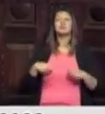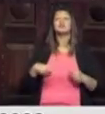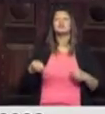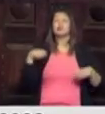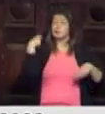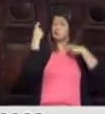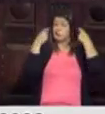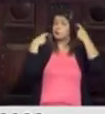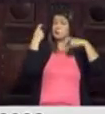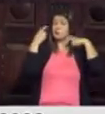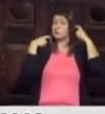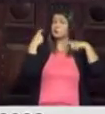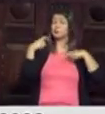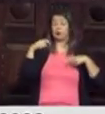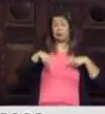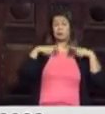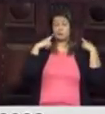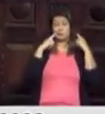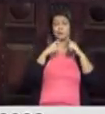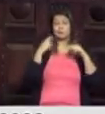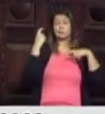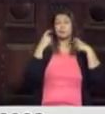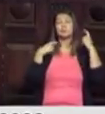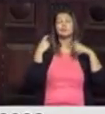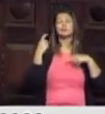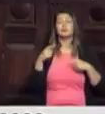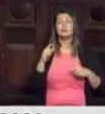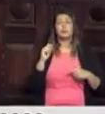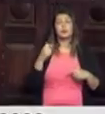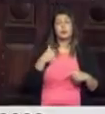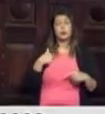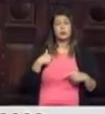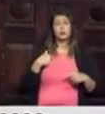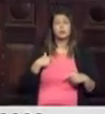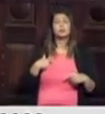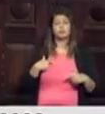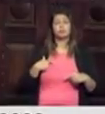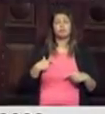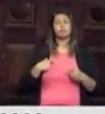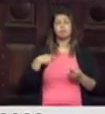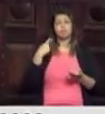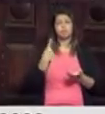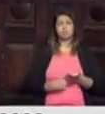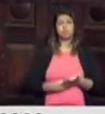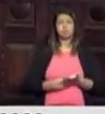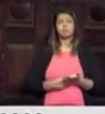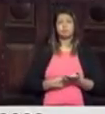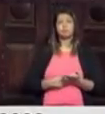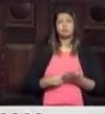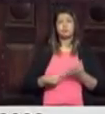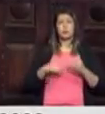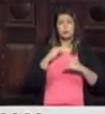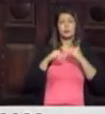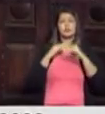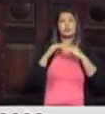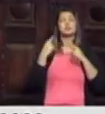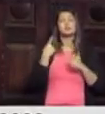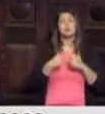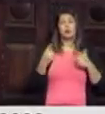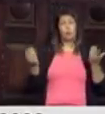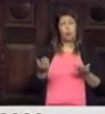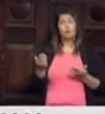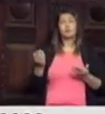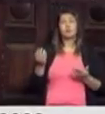preocupação esse início de discussão e eu estarei envolvido nesse processo pois as notícias que vieram hoje de